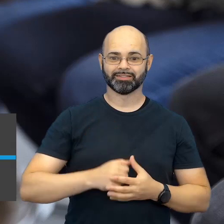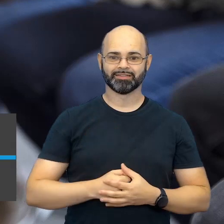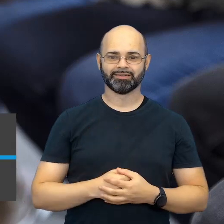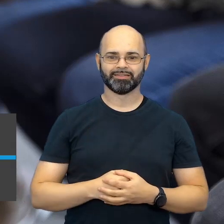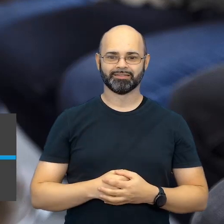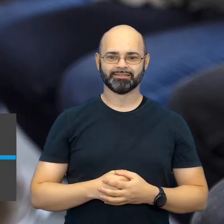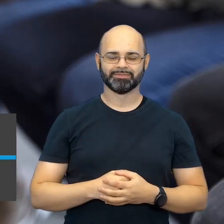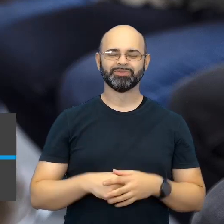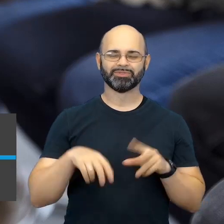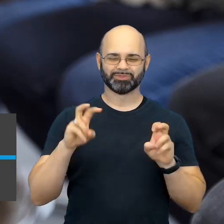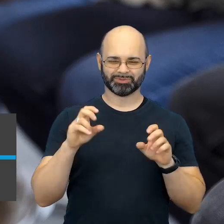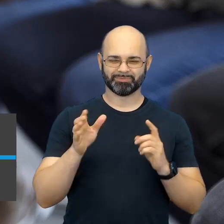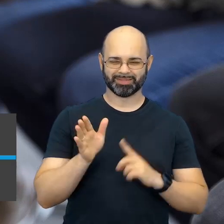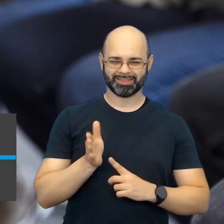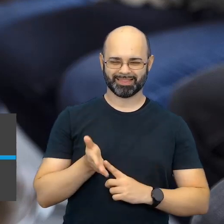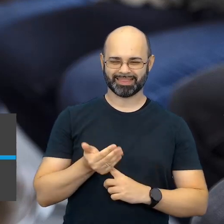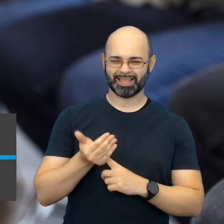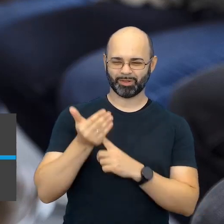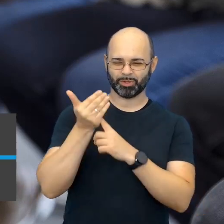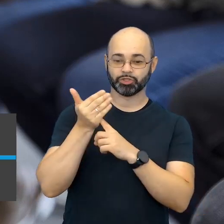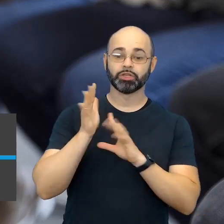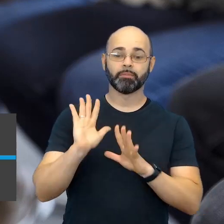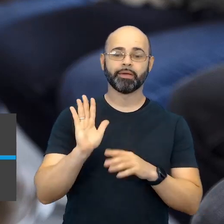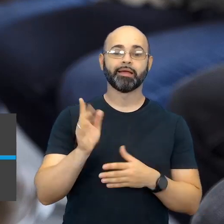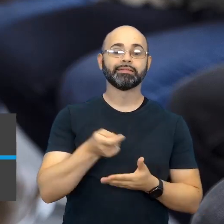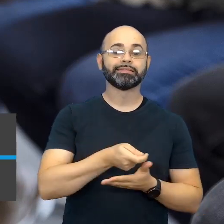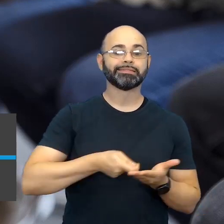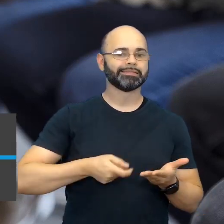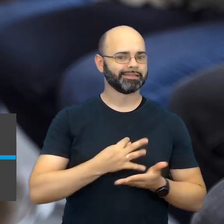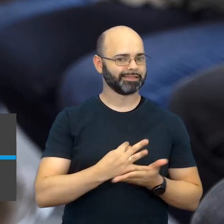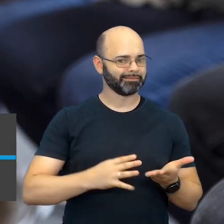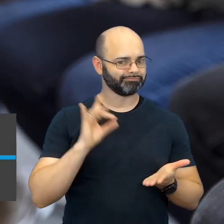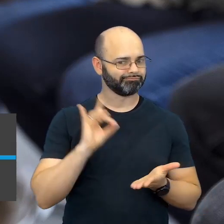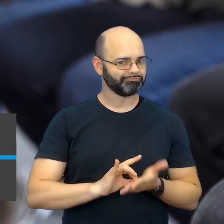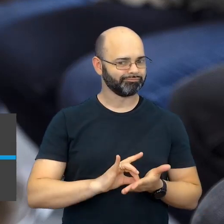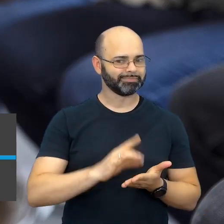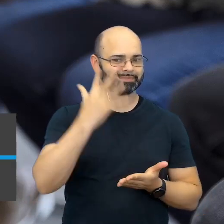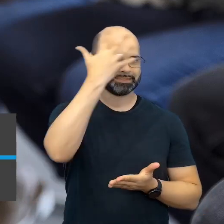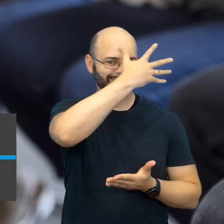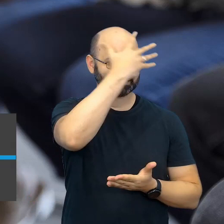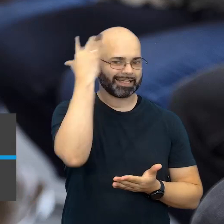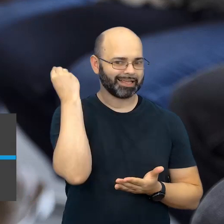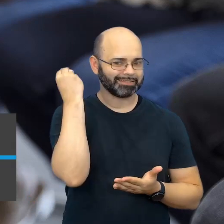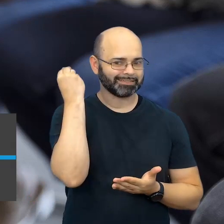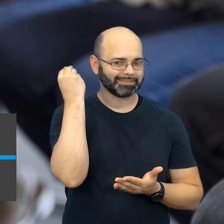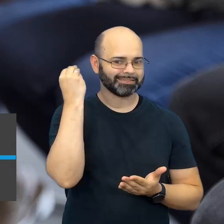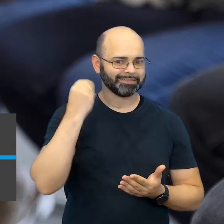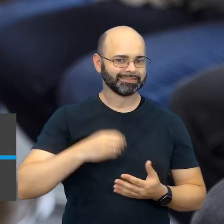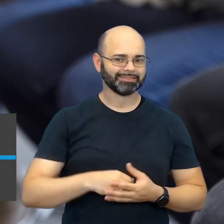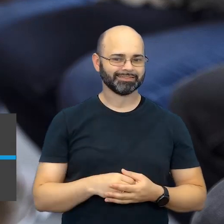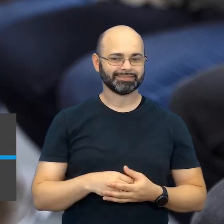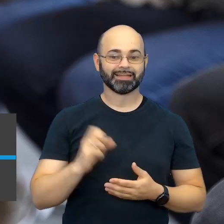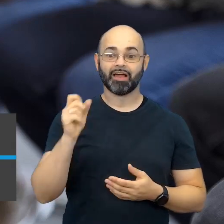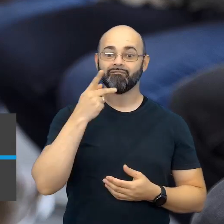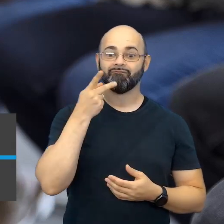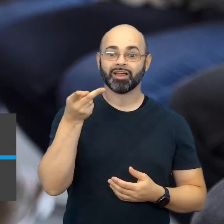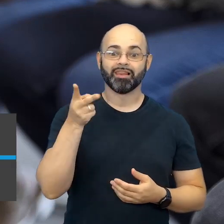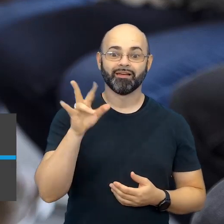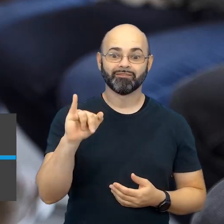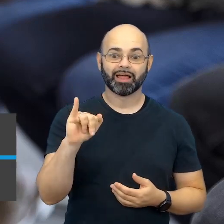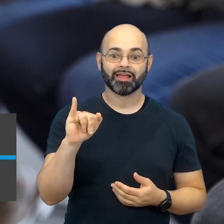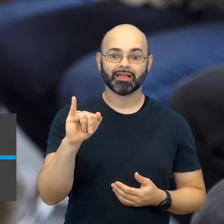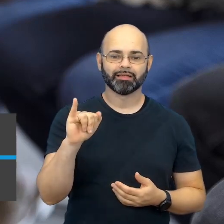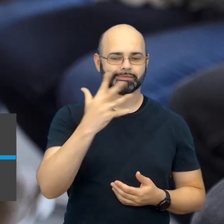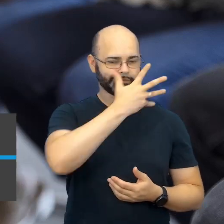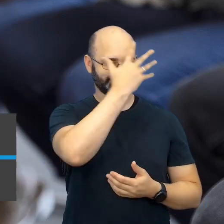da questão da tecnologia, mas esquece de escrever o texto mesmo, propriamente dito, e aquilo que você vai falar. Então é